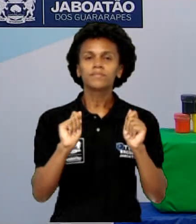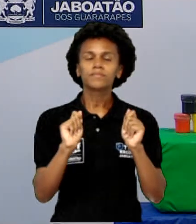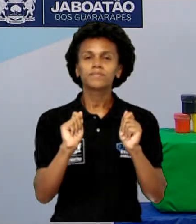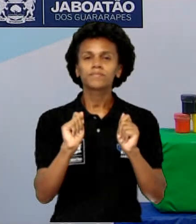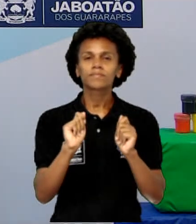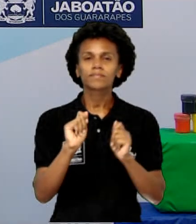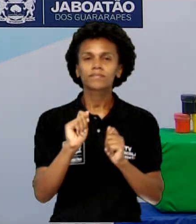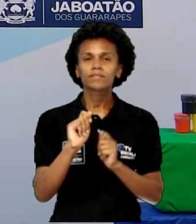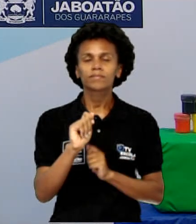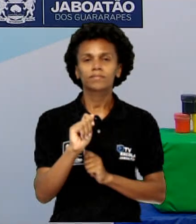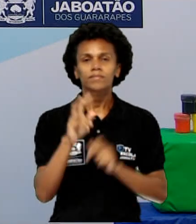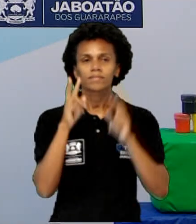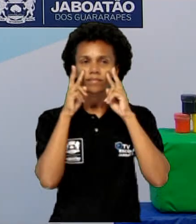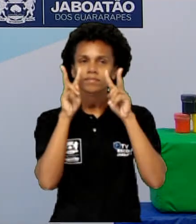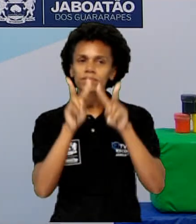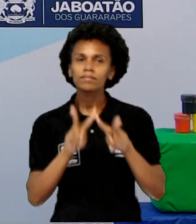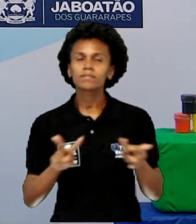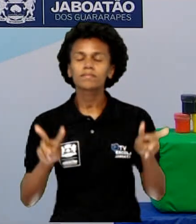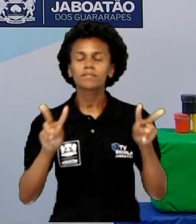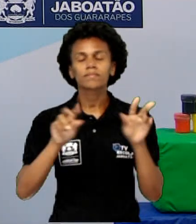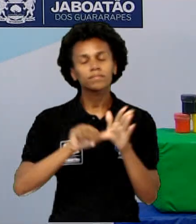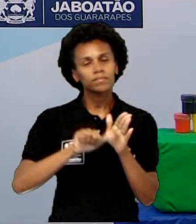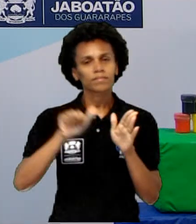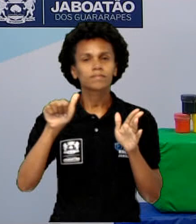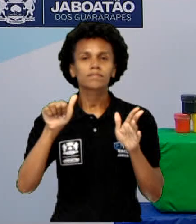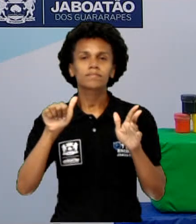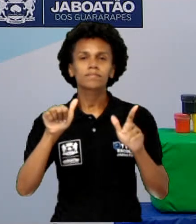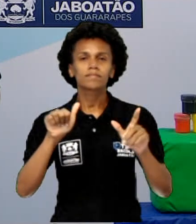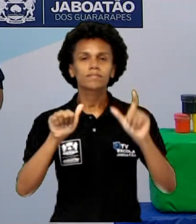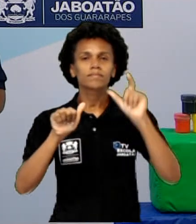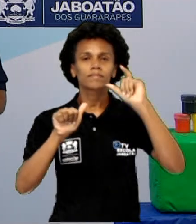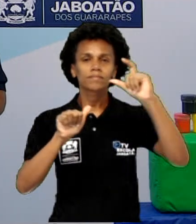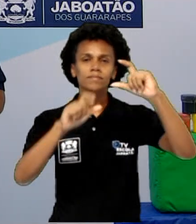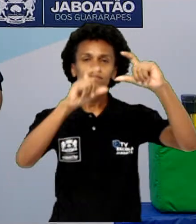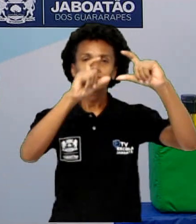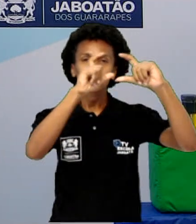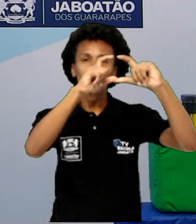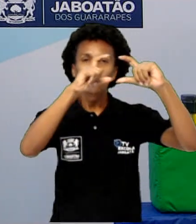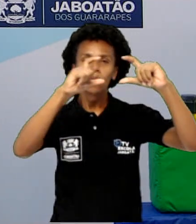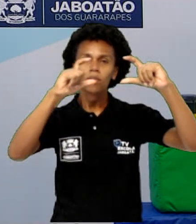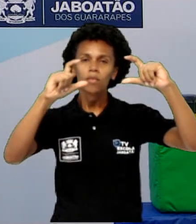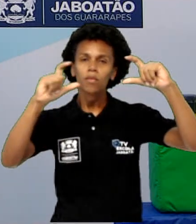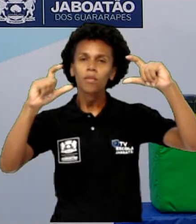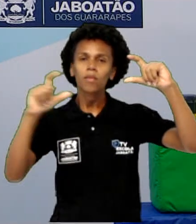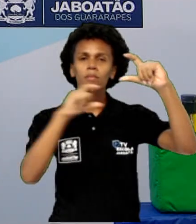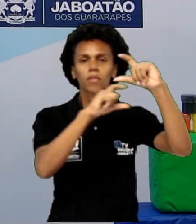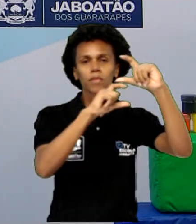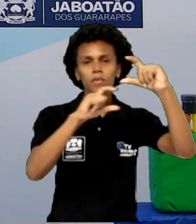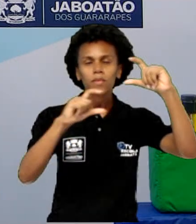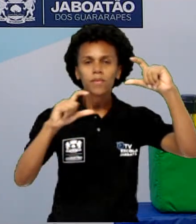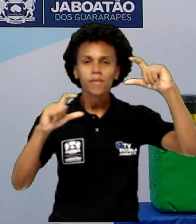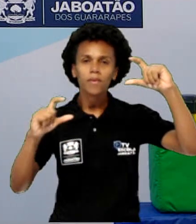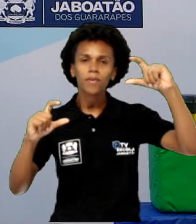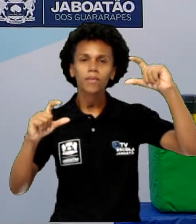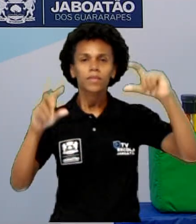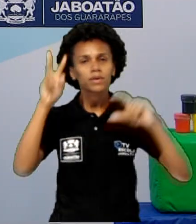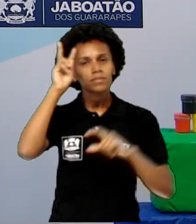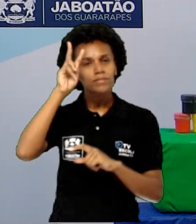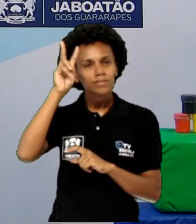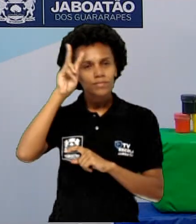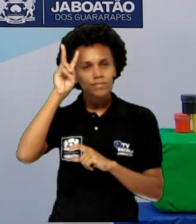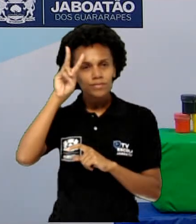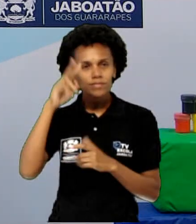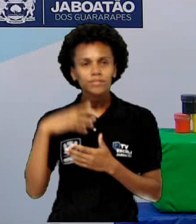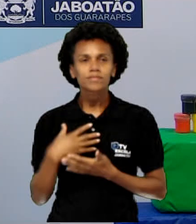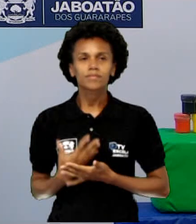Primeiro, quadrinhos, né? Que eu sei que vocês gostam das histórias em quadrinhos, que também são conhecidas como HQ, né?